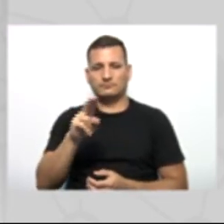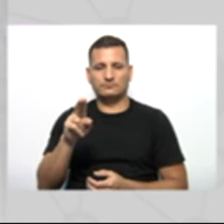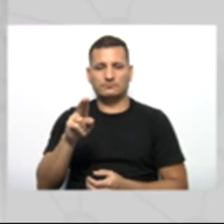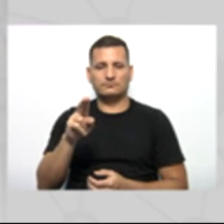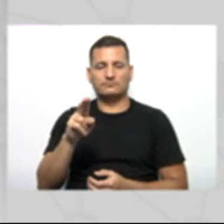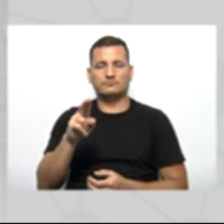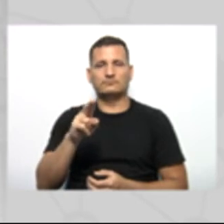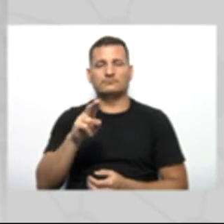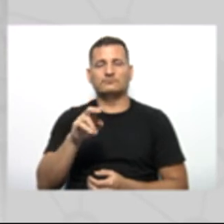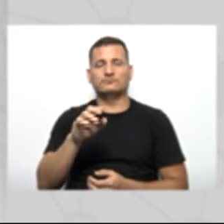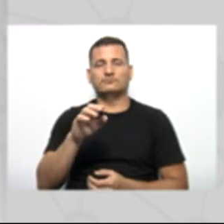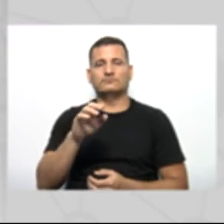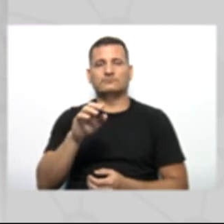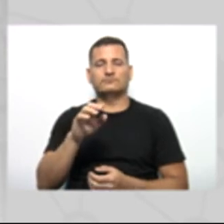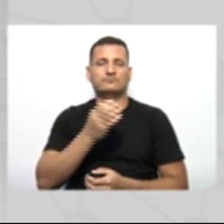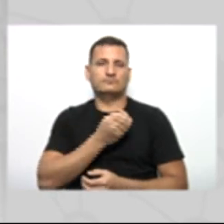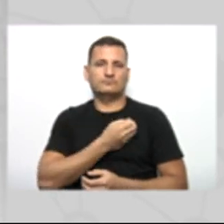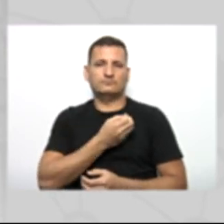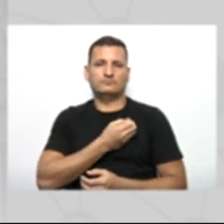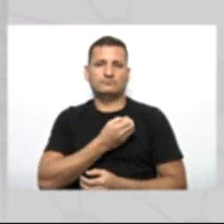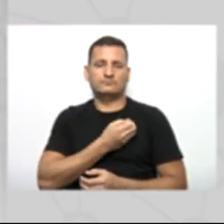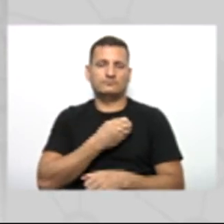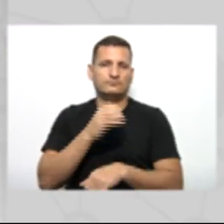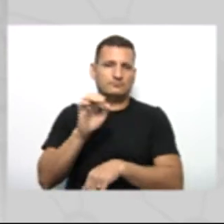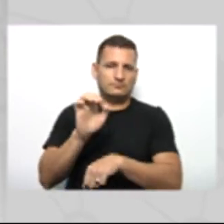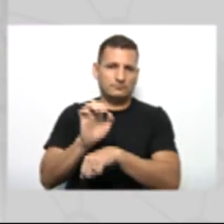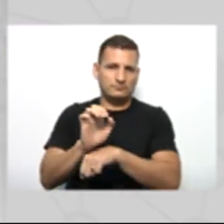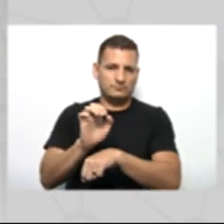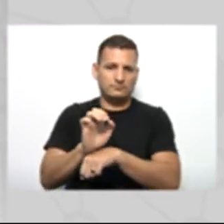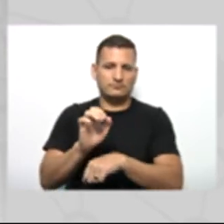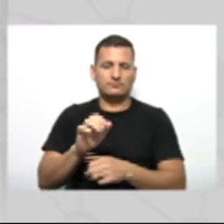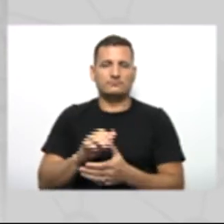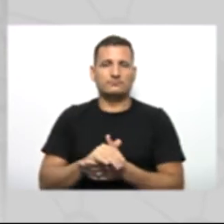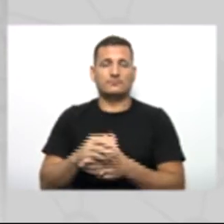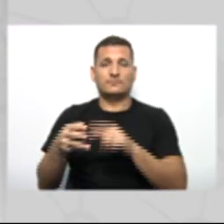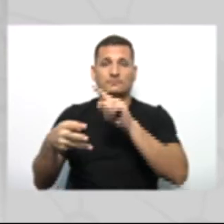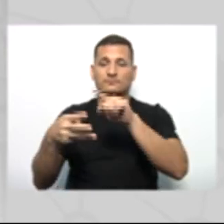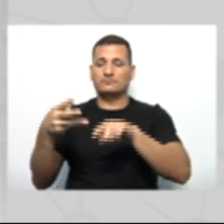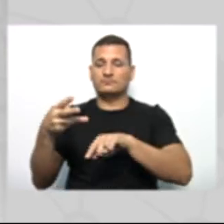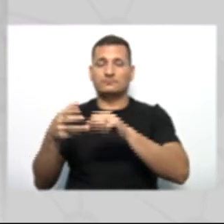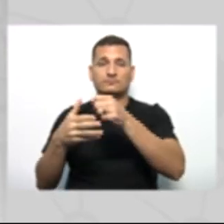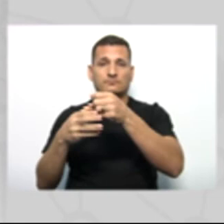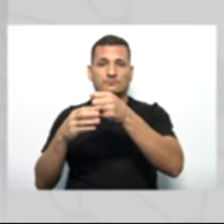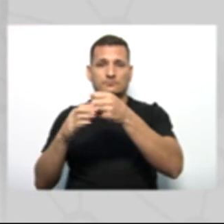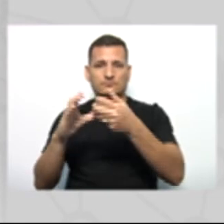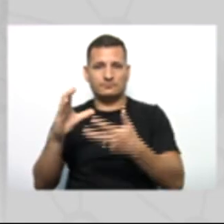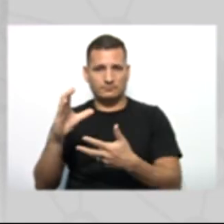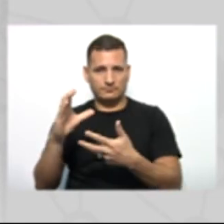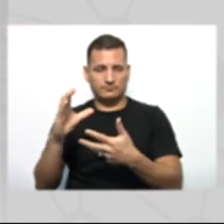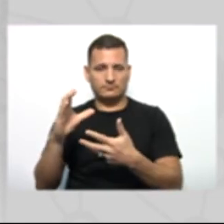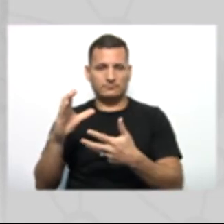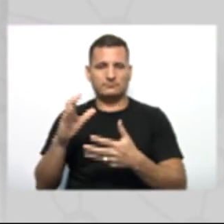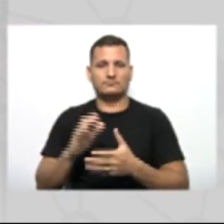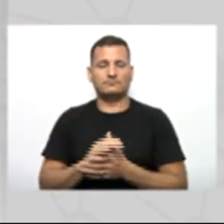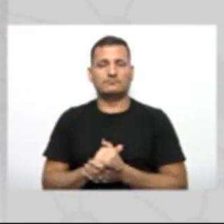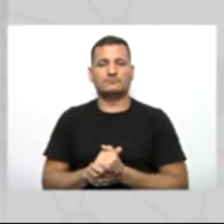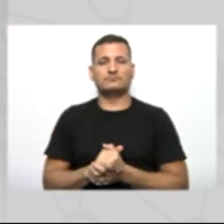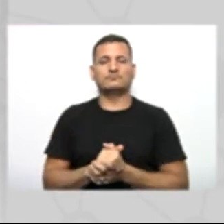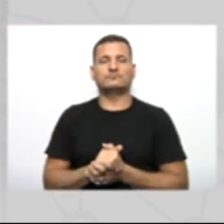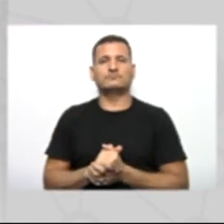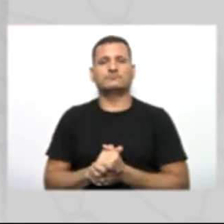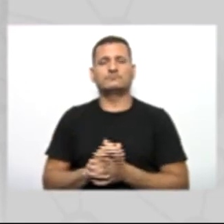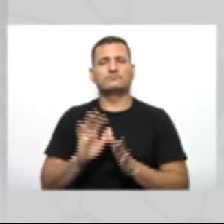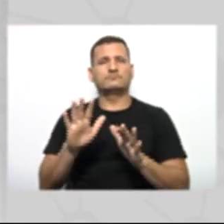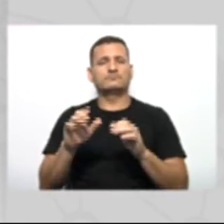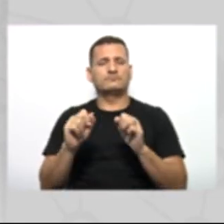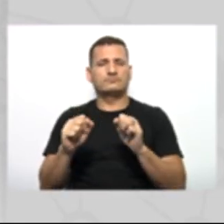e inscrição estadual. 3 características aqui de pessoa jurídica, beleza? Mas nós podemos criar também um